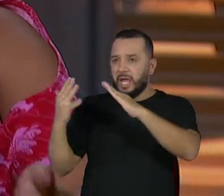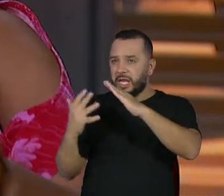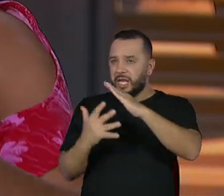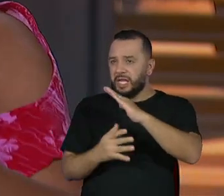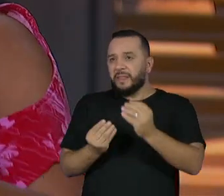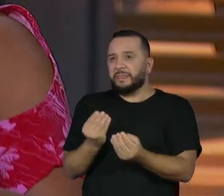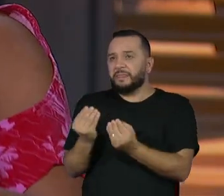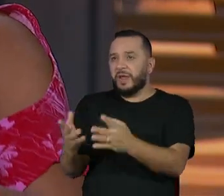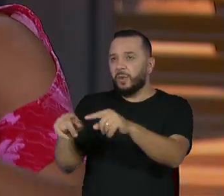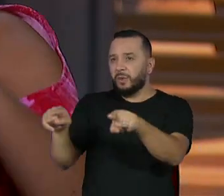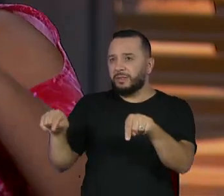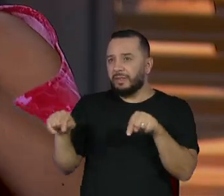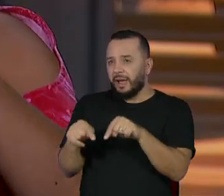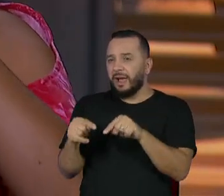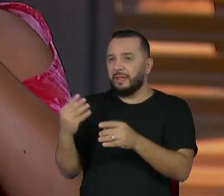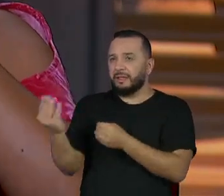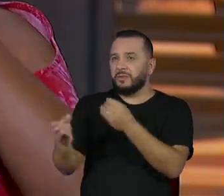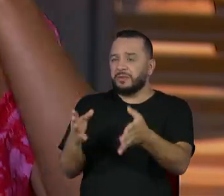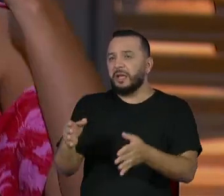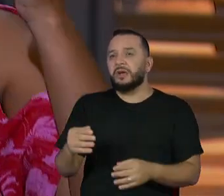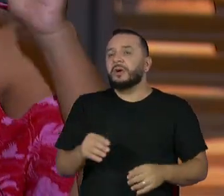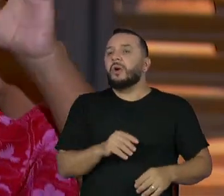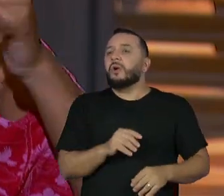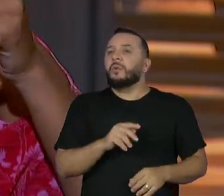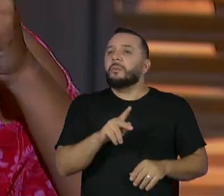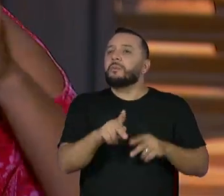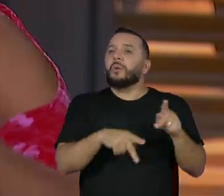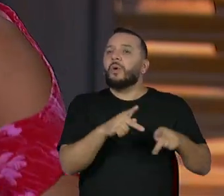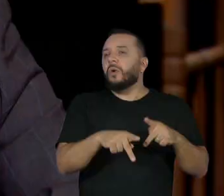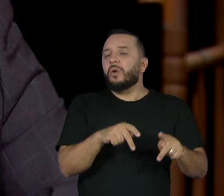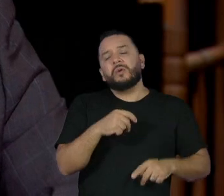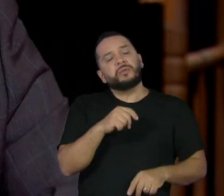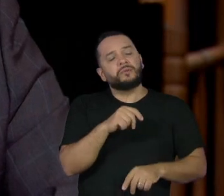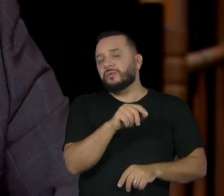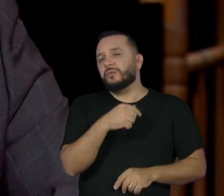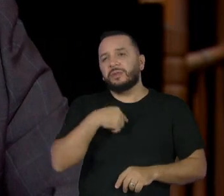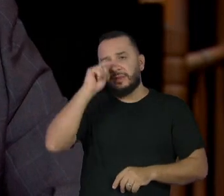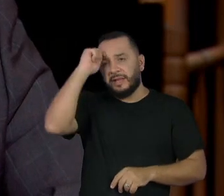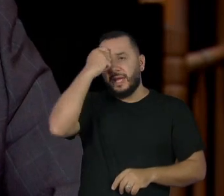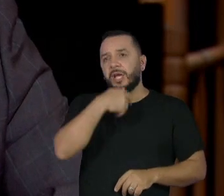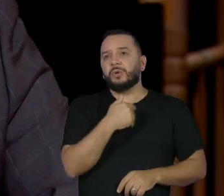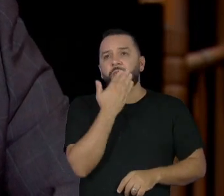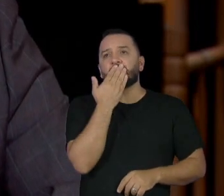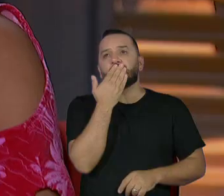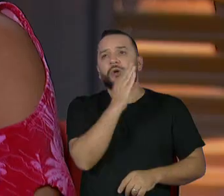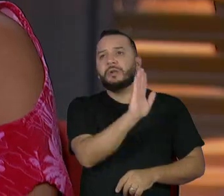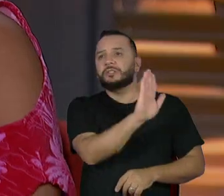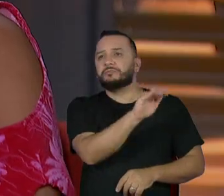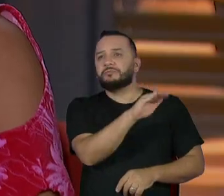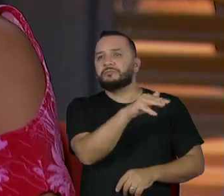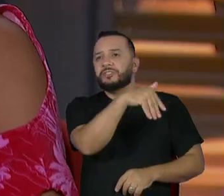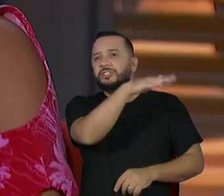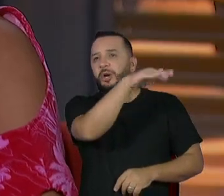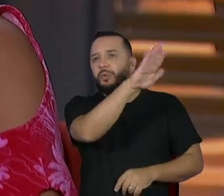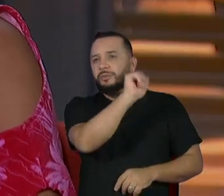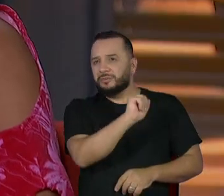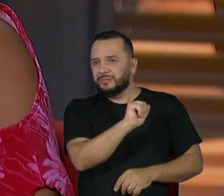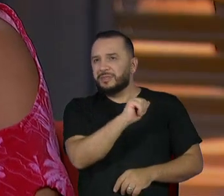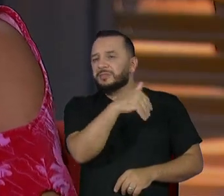imigrantes. E a população negra foi assim, valeu, falou, boa sorte para vocês. Né? Se virem. E